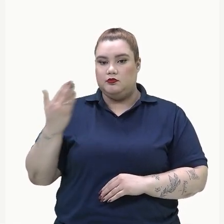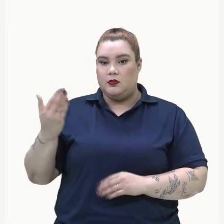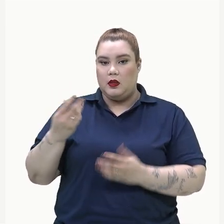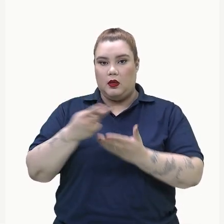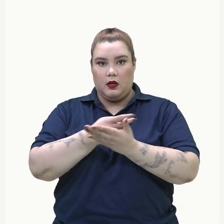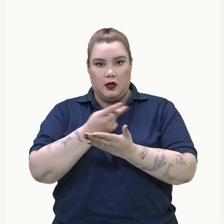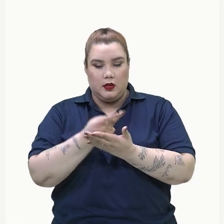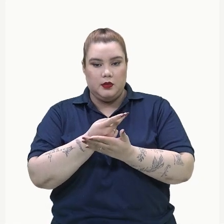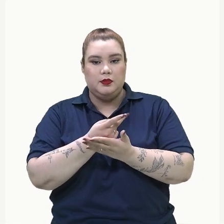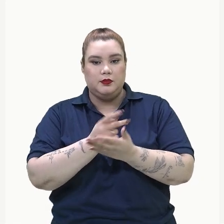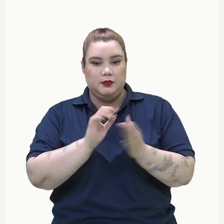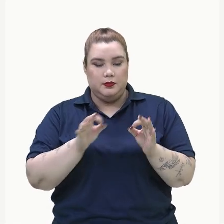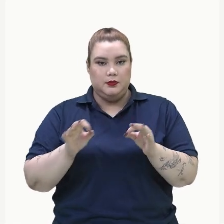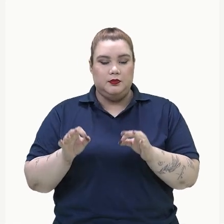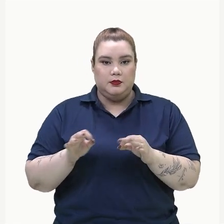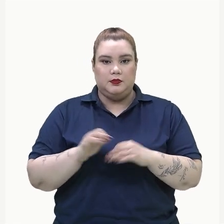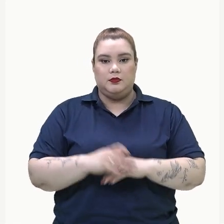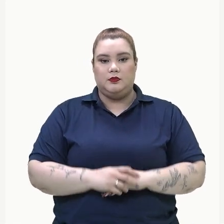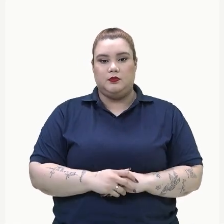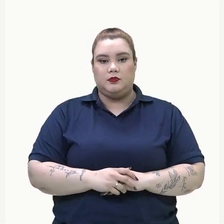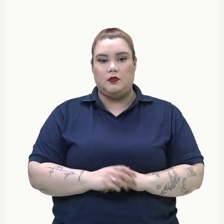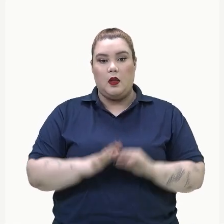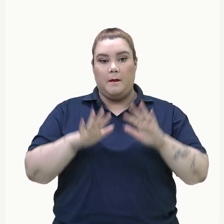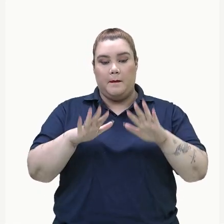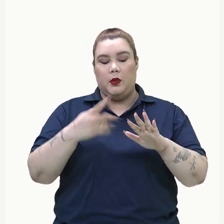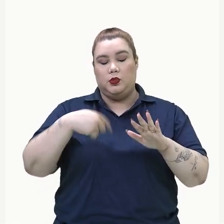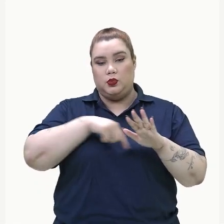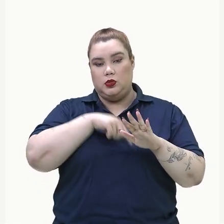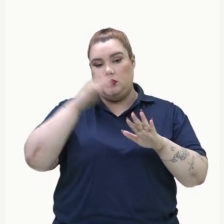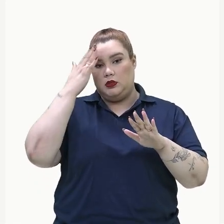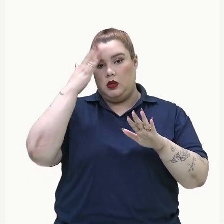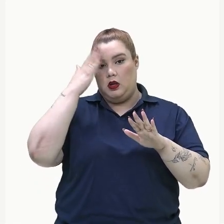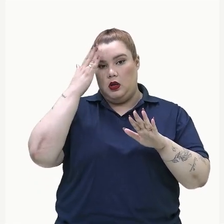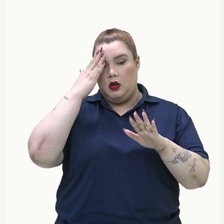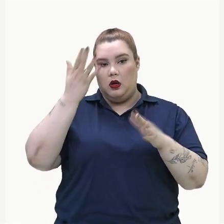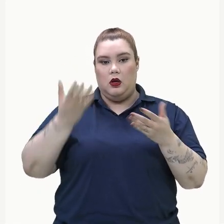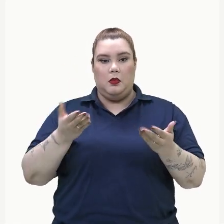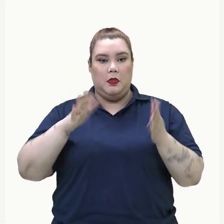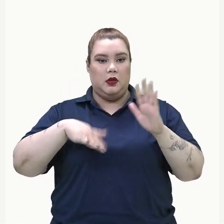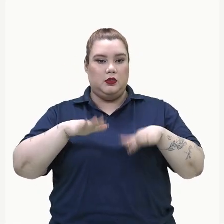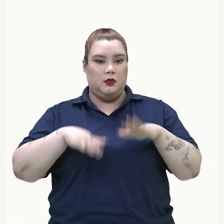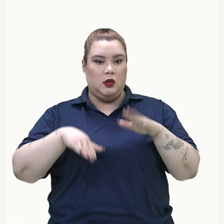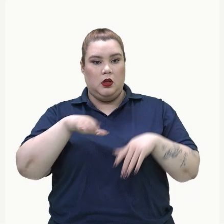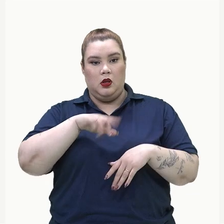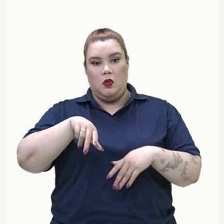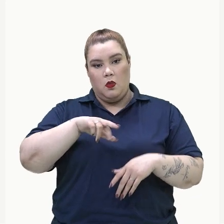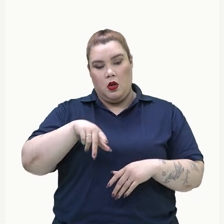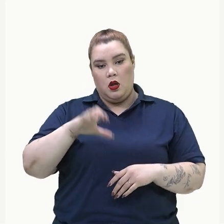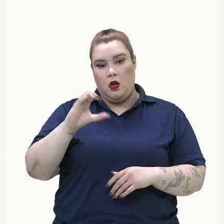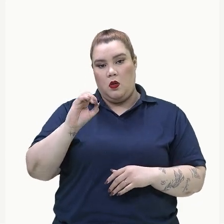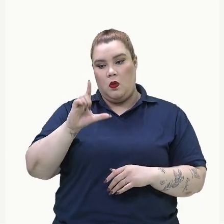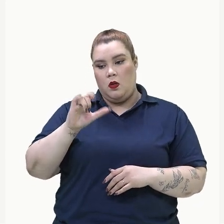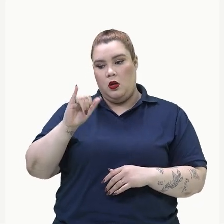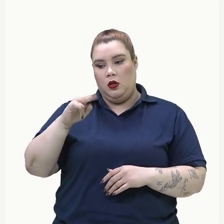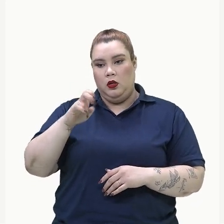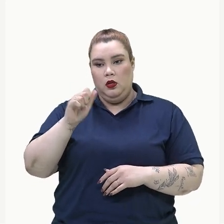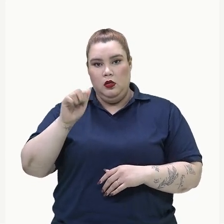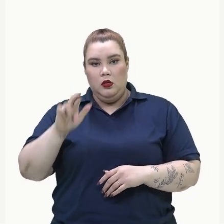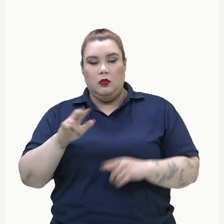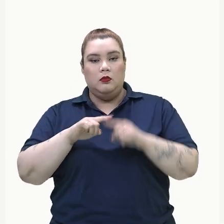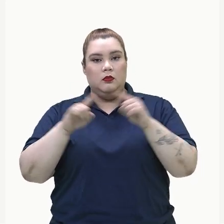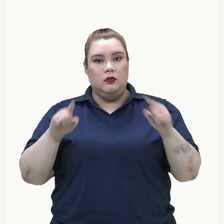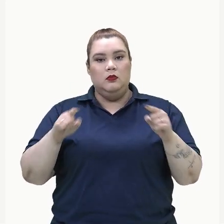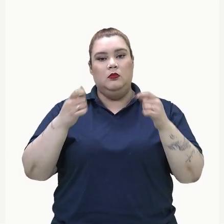Embora a gente saiba que não será colinear, né? Mas o importante é fazer a conta correta,